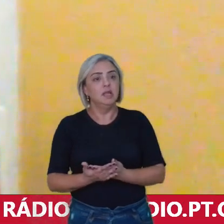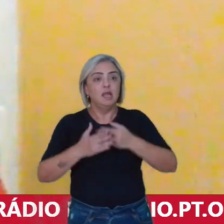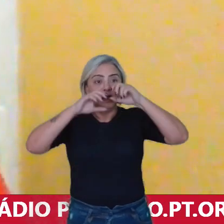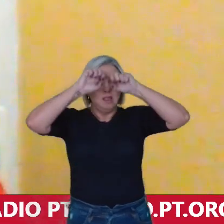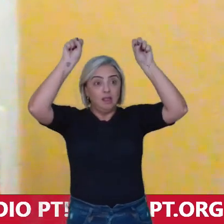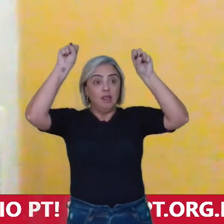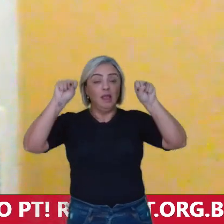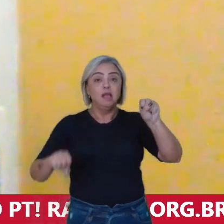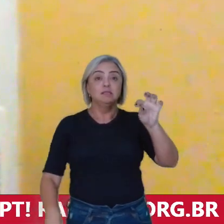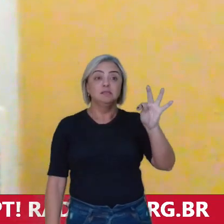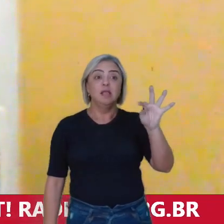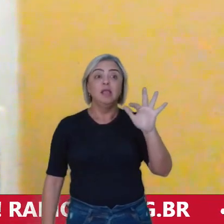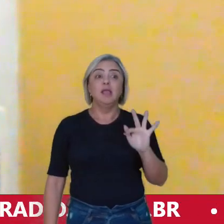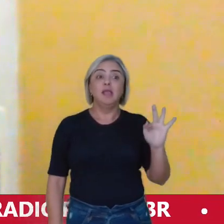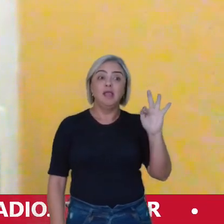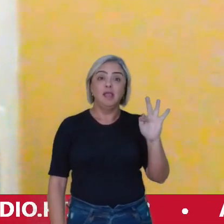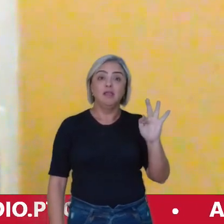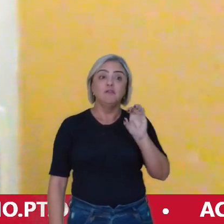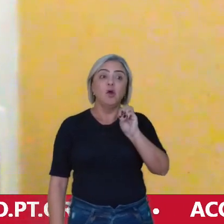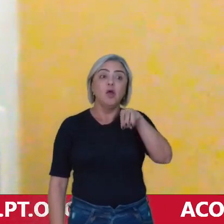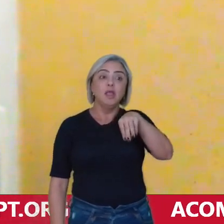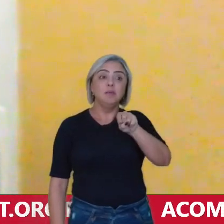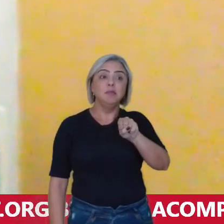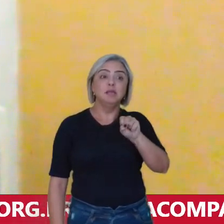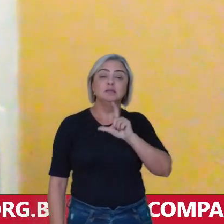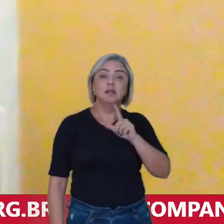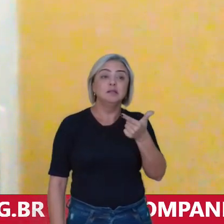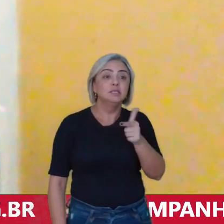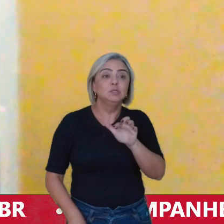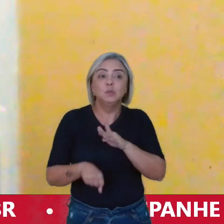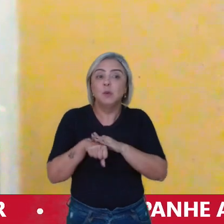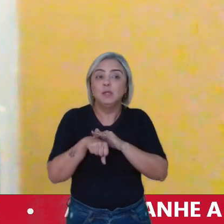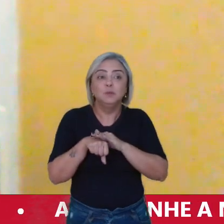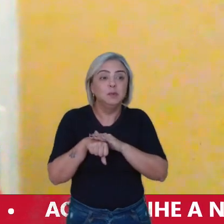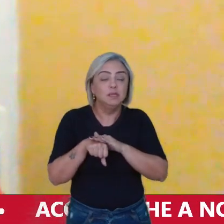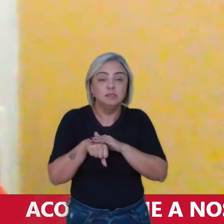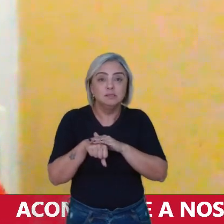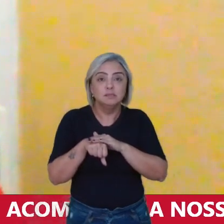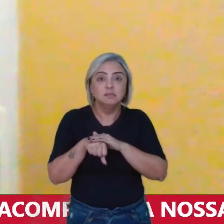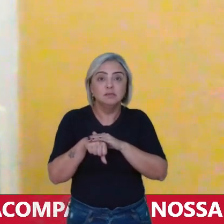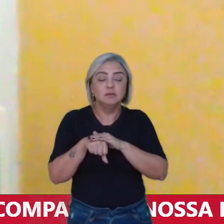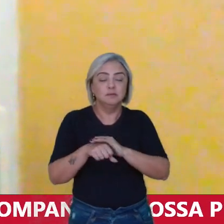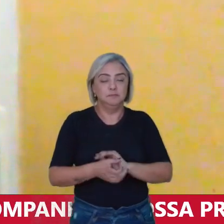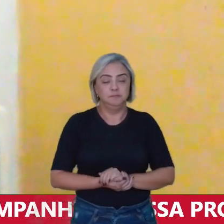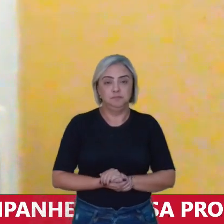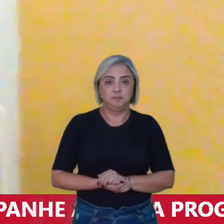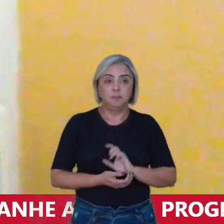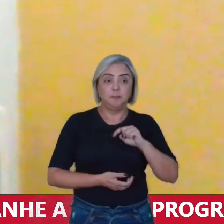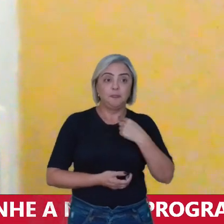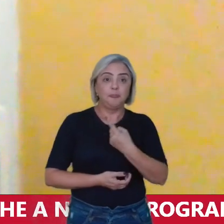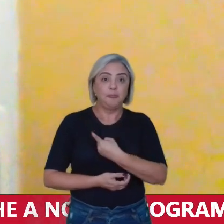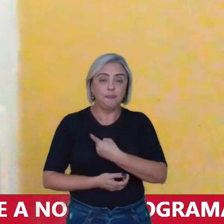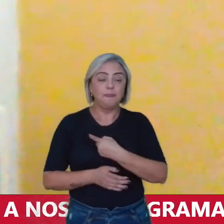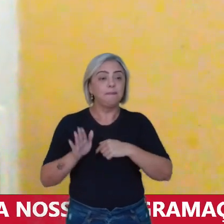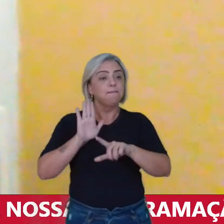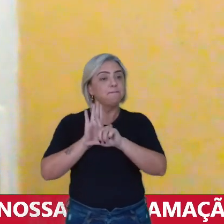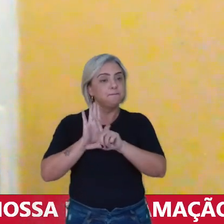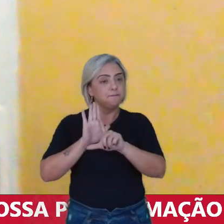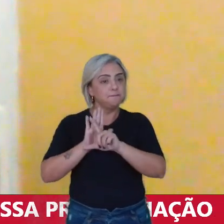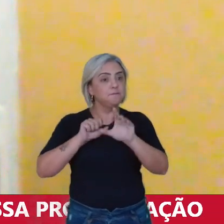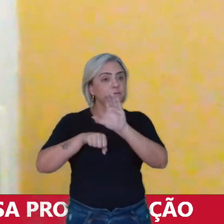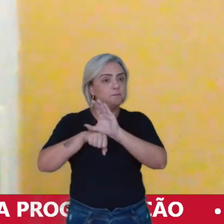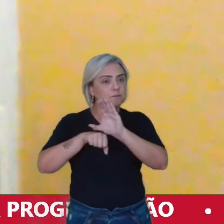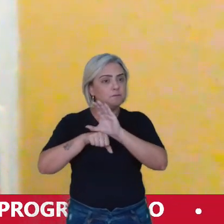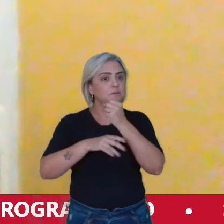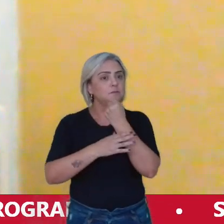STF. A Organização Mundial de Saúde diz que nós não temos patologia. A nossa legislação, a nossa